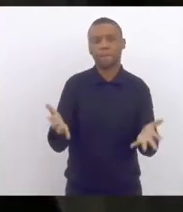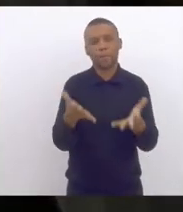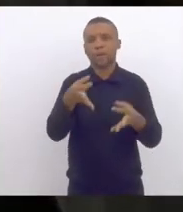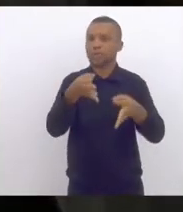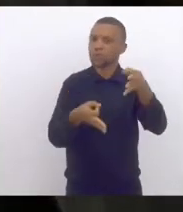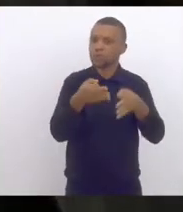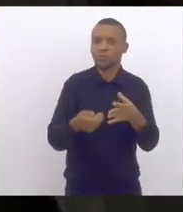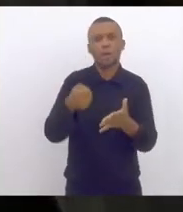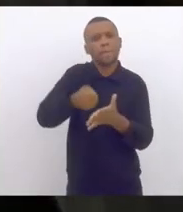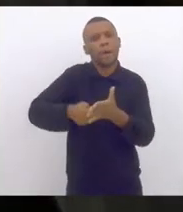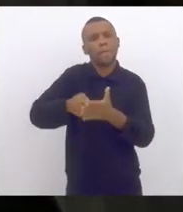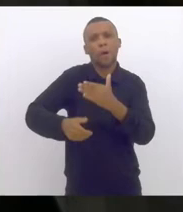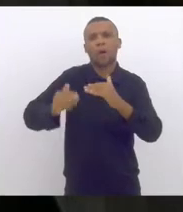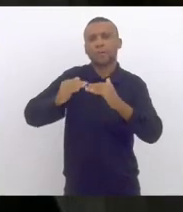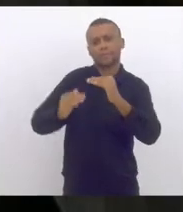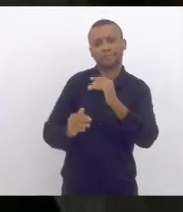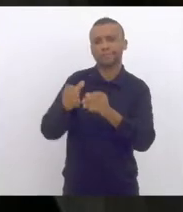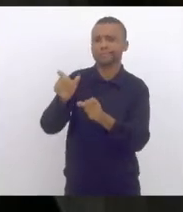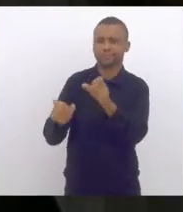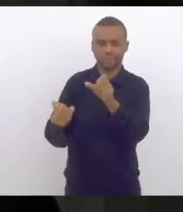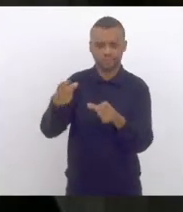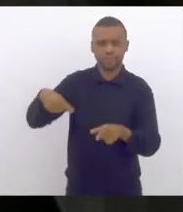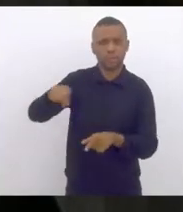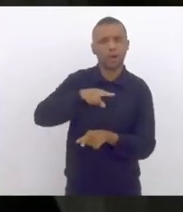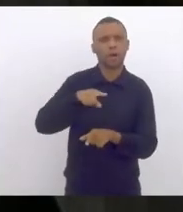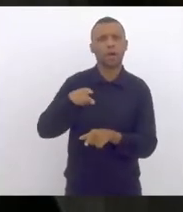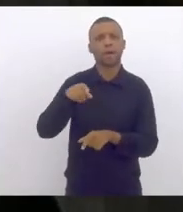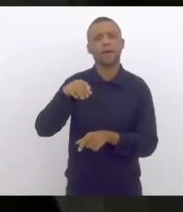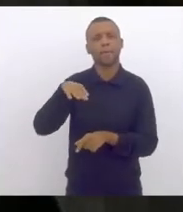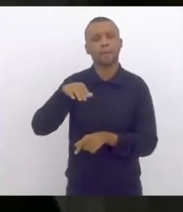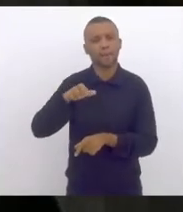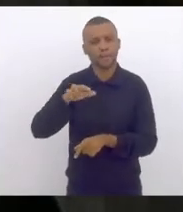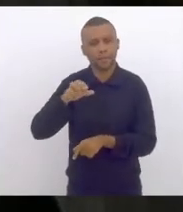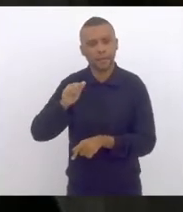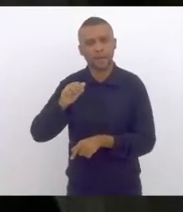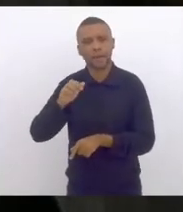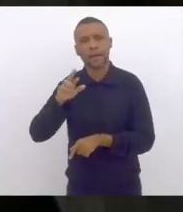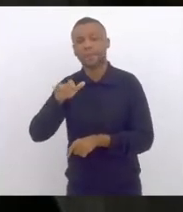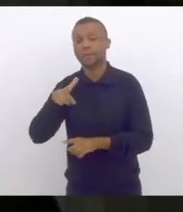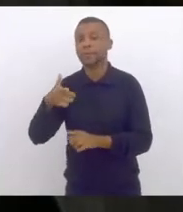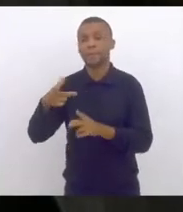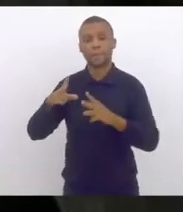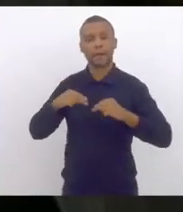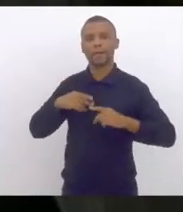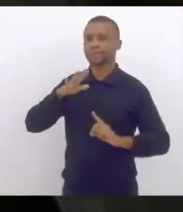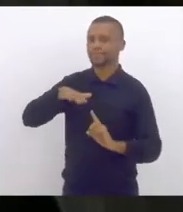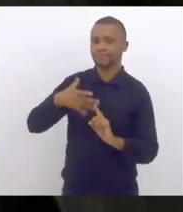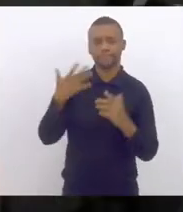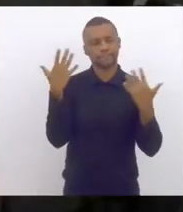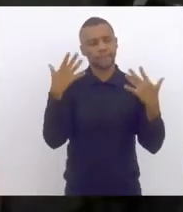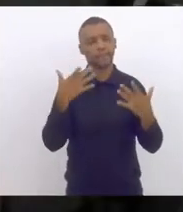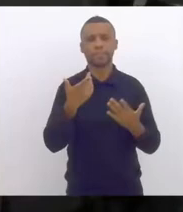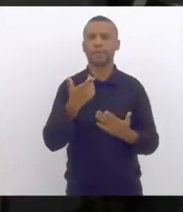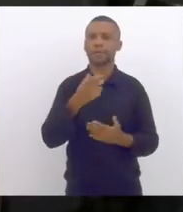das desigualdades, comprometida com o serviço público, Maria Carmen de Sá merece as nossas mais elevadas homenagens. Parabéns, André.